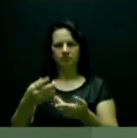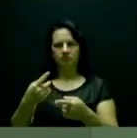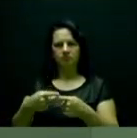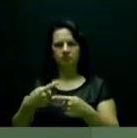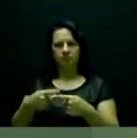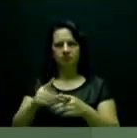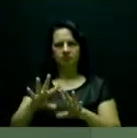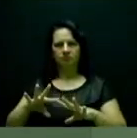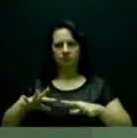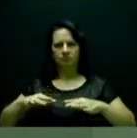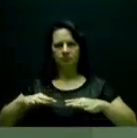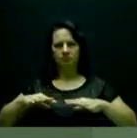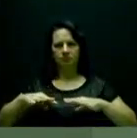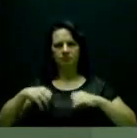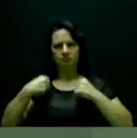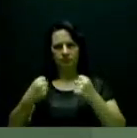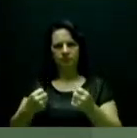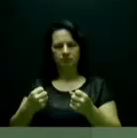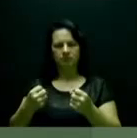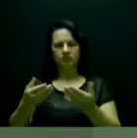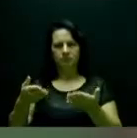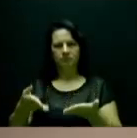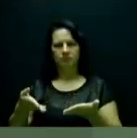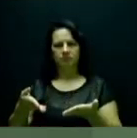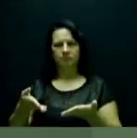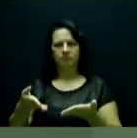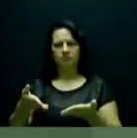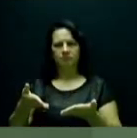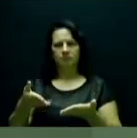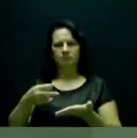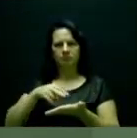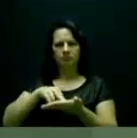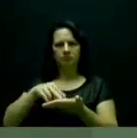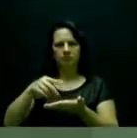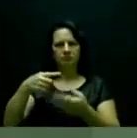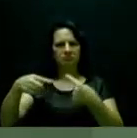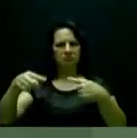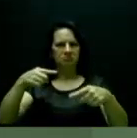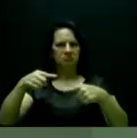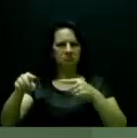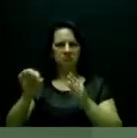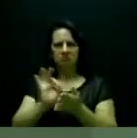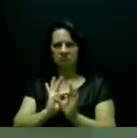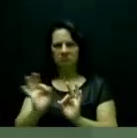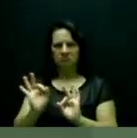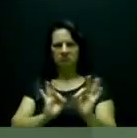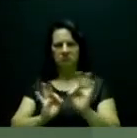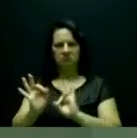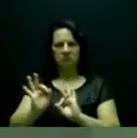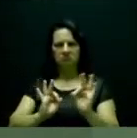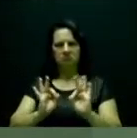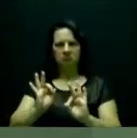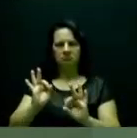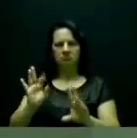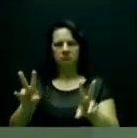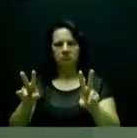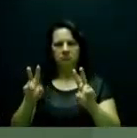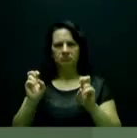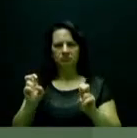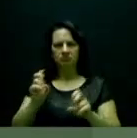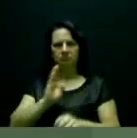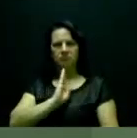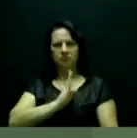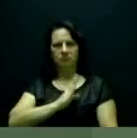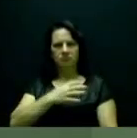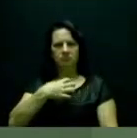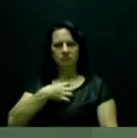que me encorajou está aqui. Não fiz nenhum discurso, não preparei absolutamente nada. Vou falar aqui com a minha percepção do